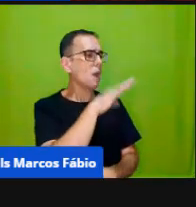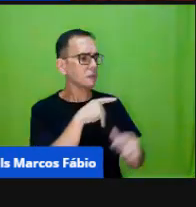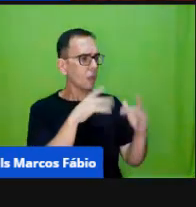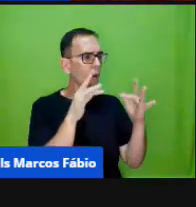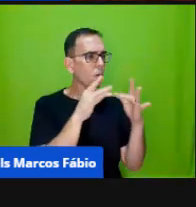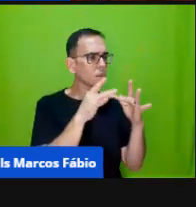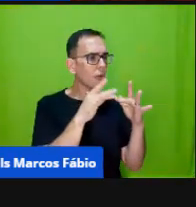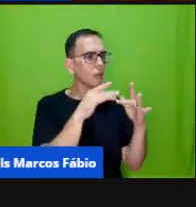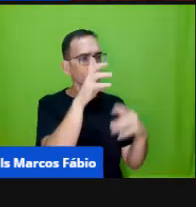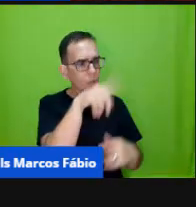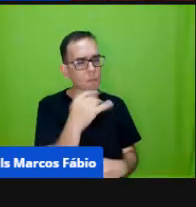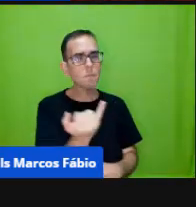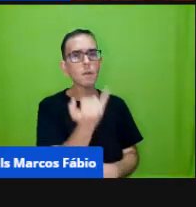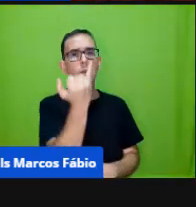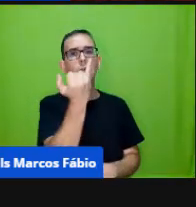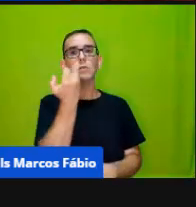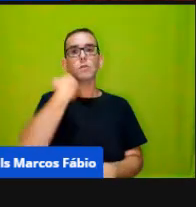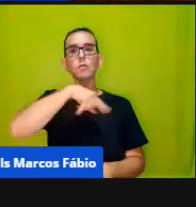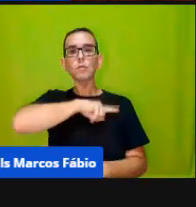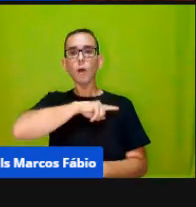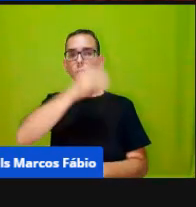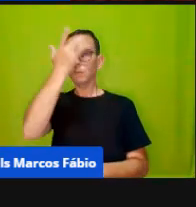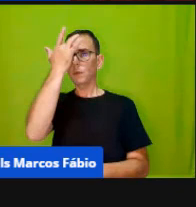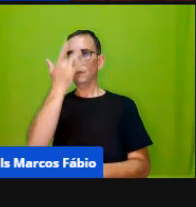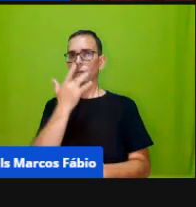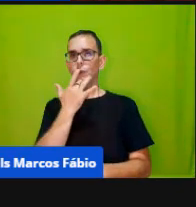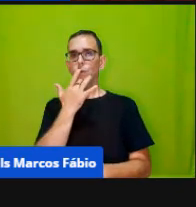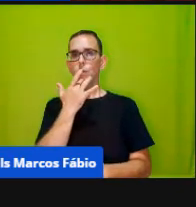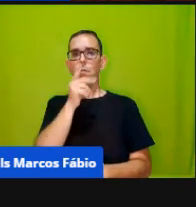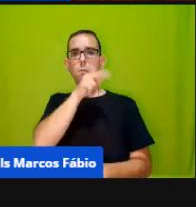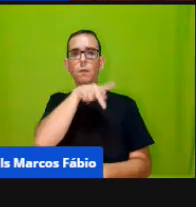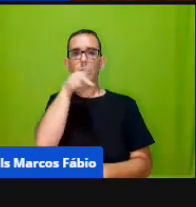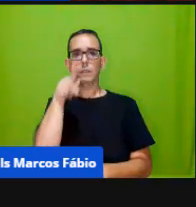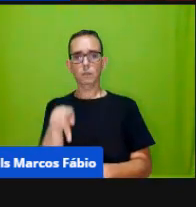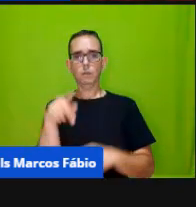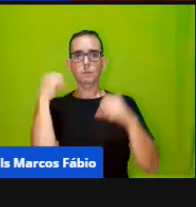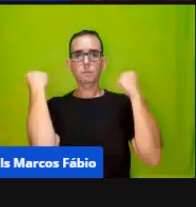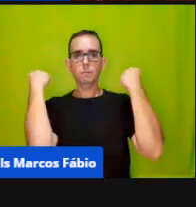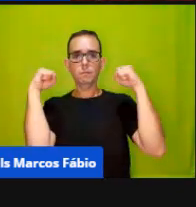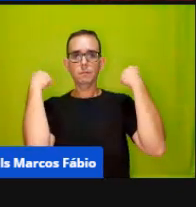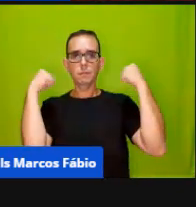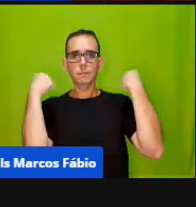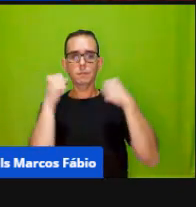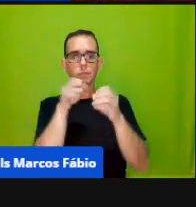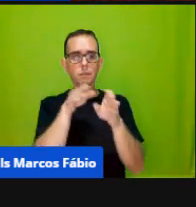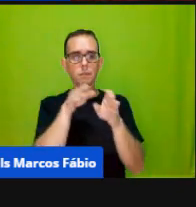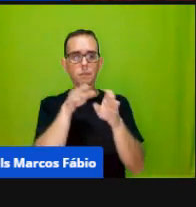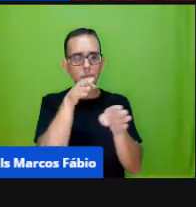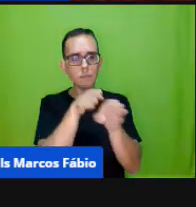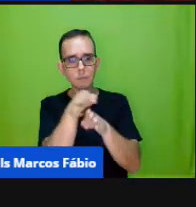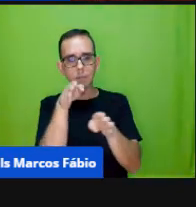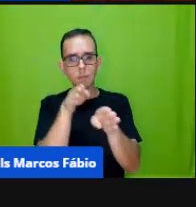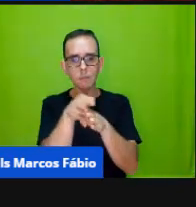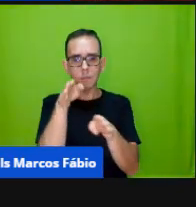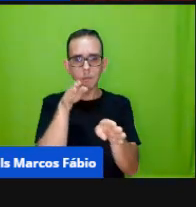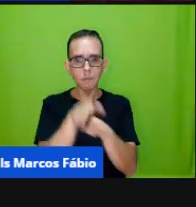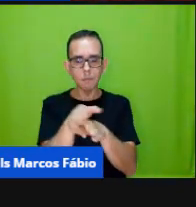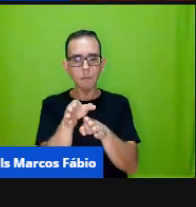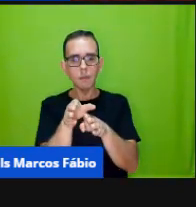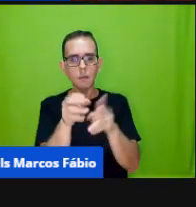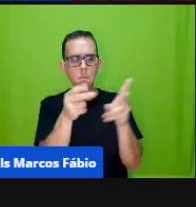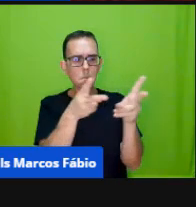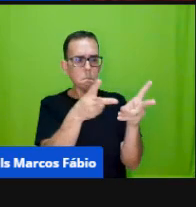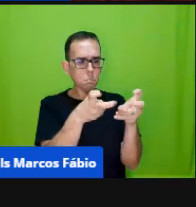muito importante o nosso papel de professor, né? De orientação, de